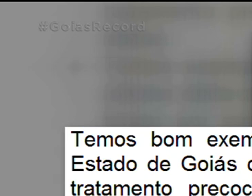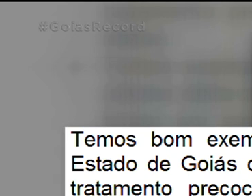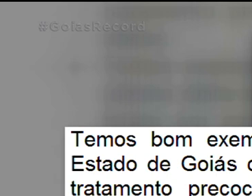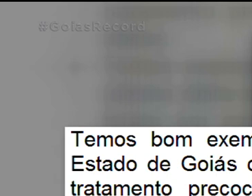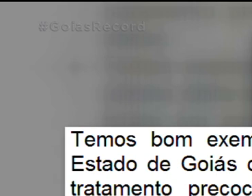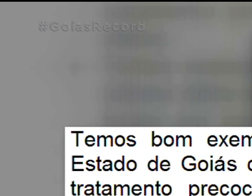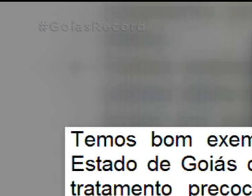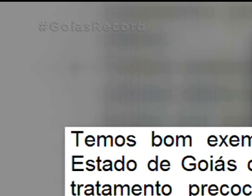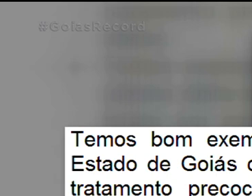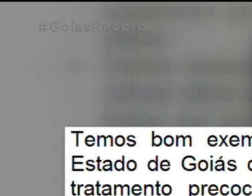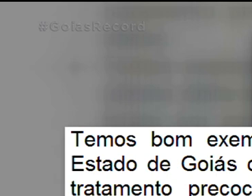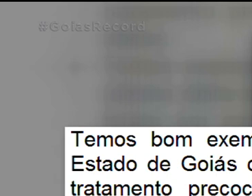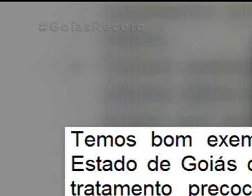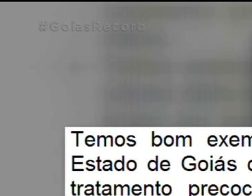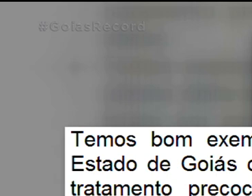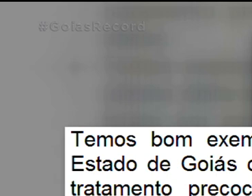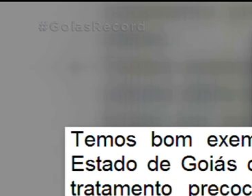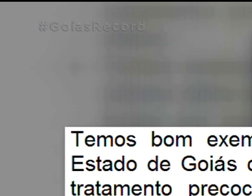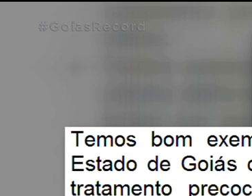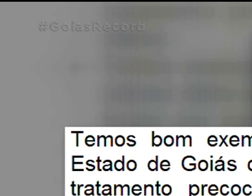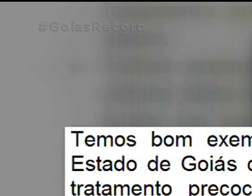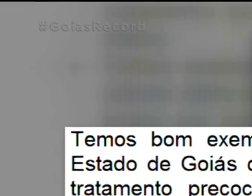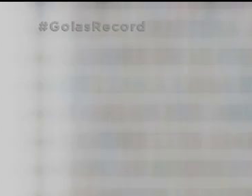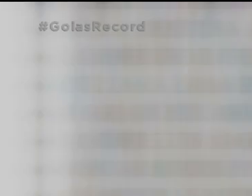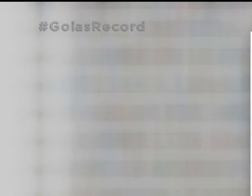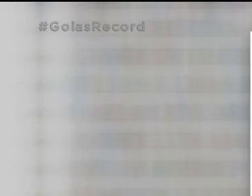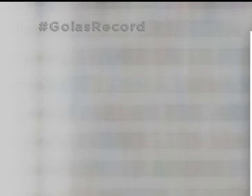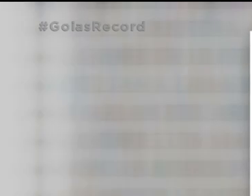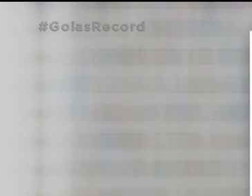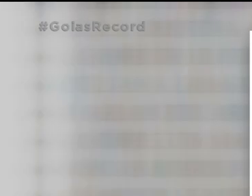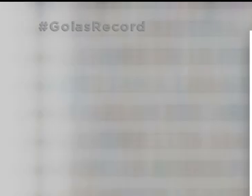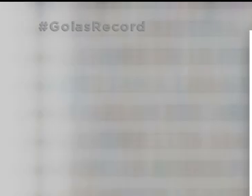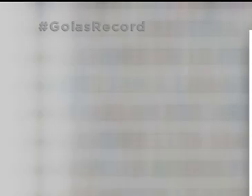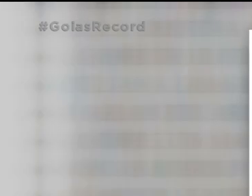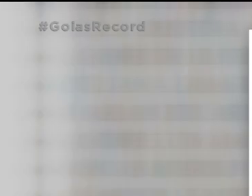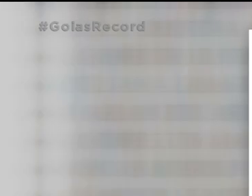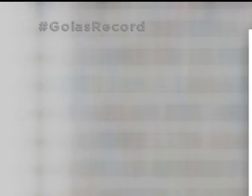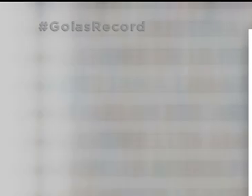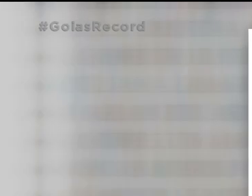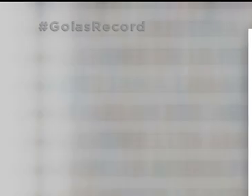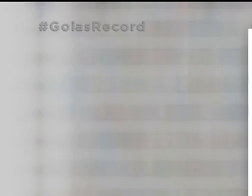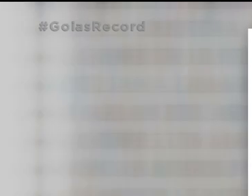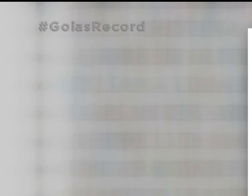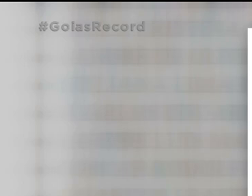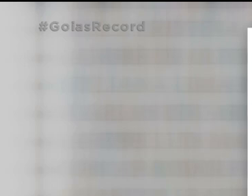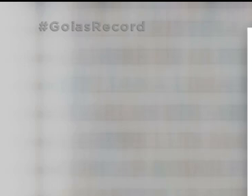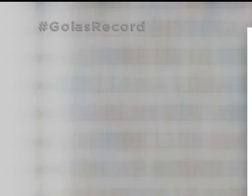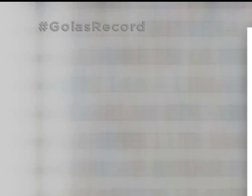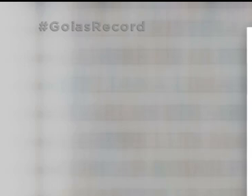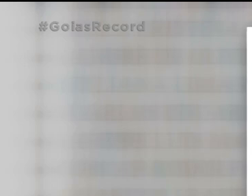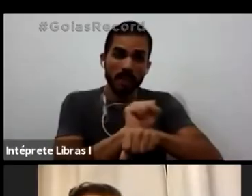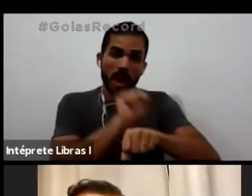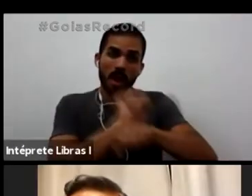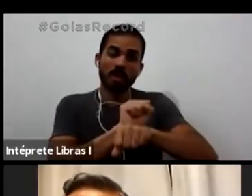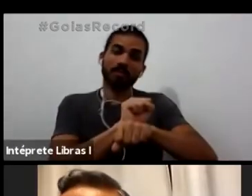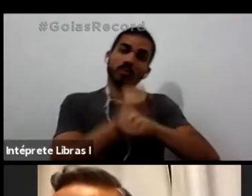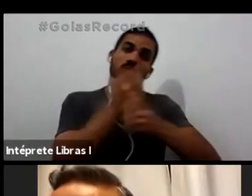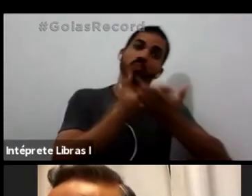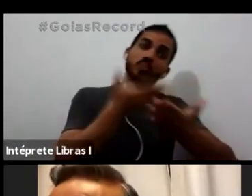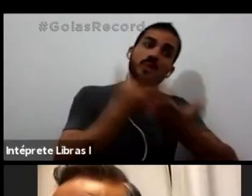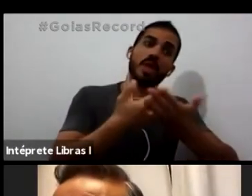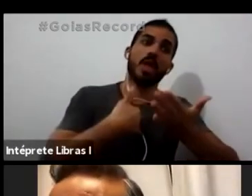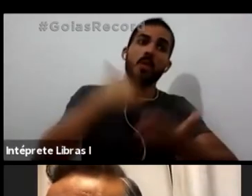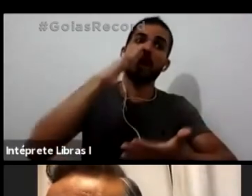sintomas leves em goiás são enviados para casa a carta é assinada por mais de 100 metros